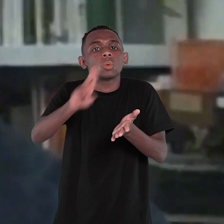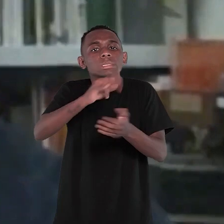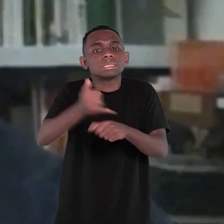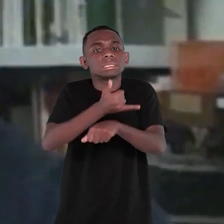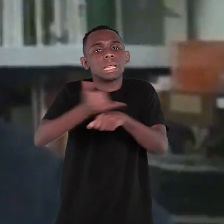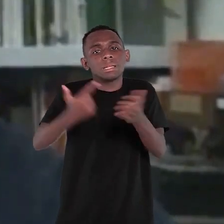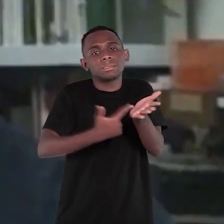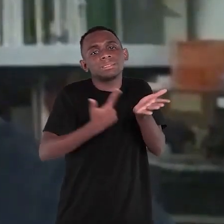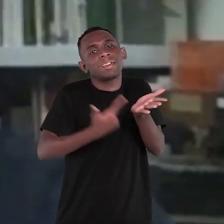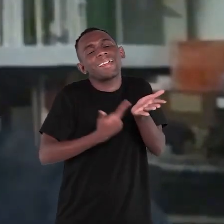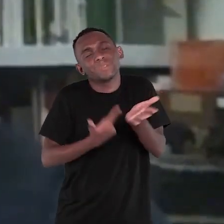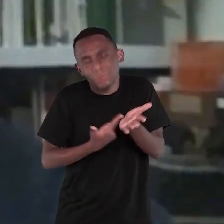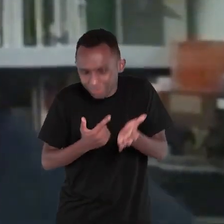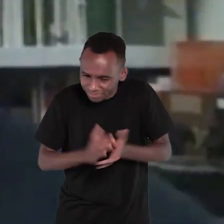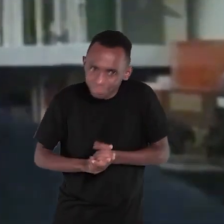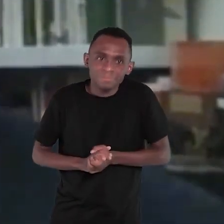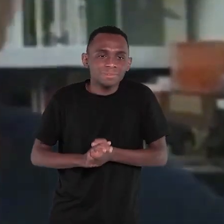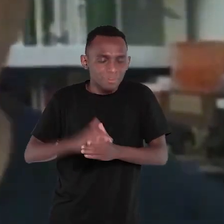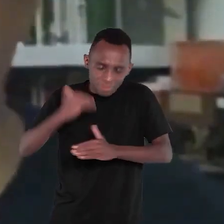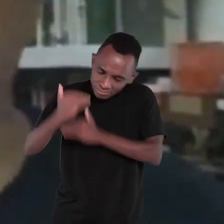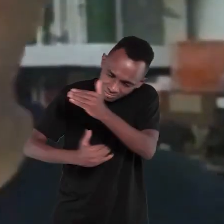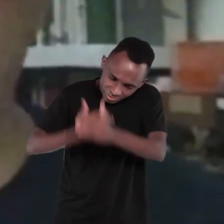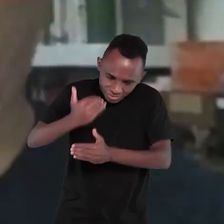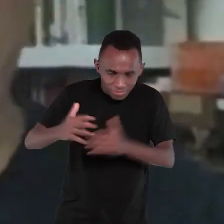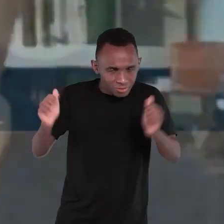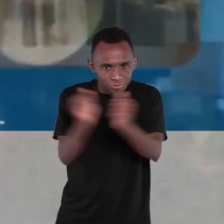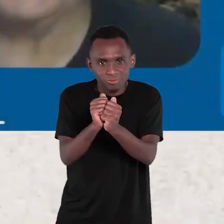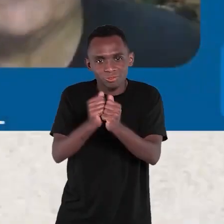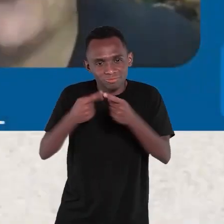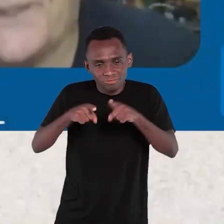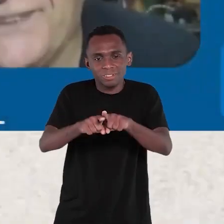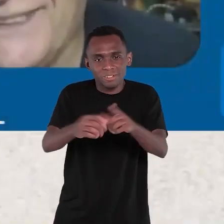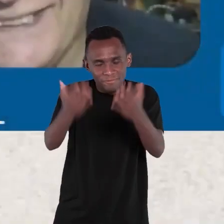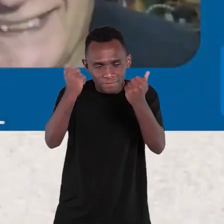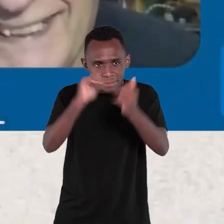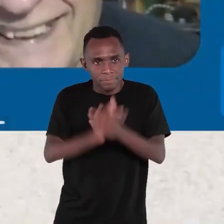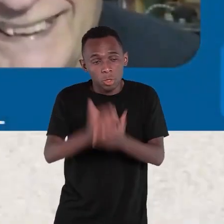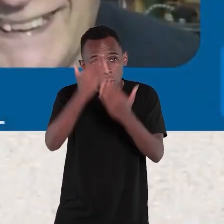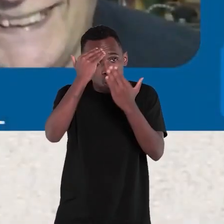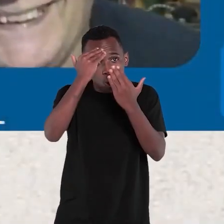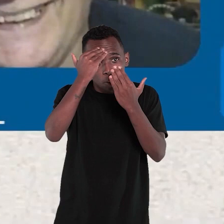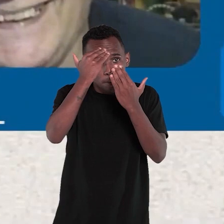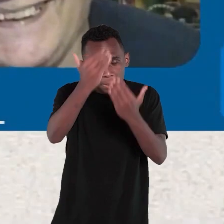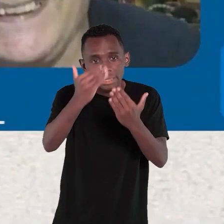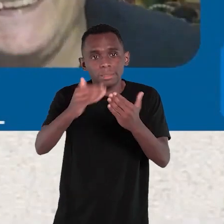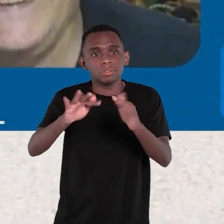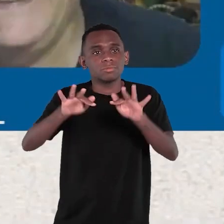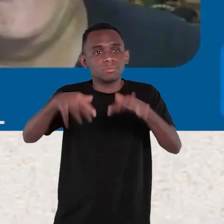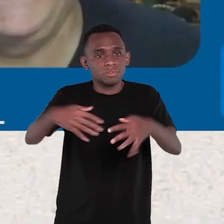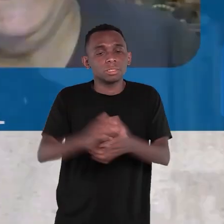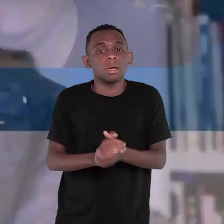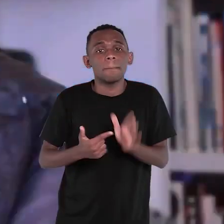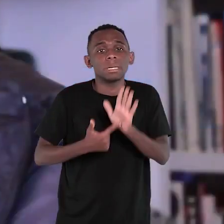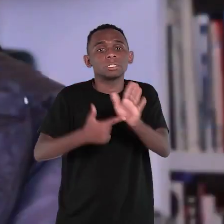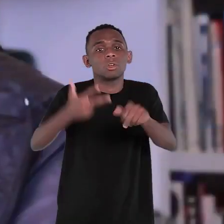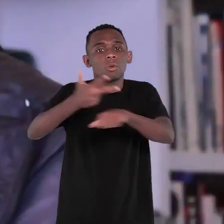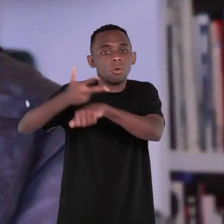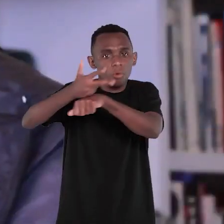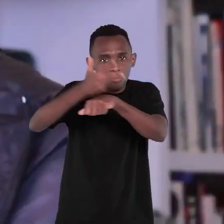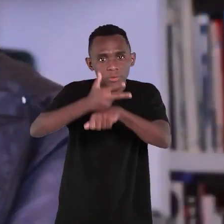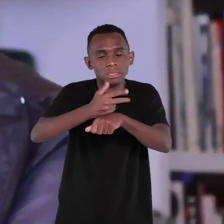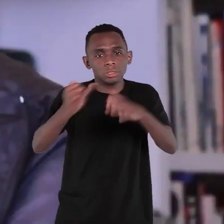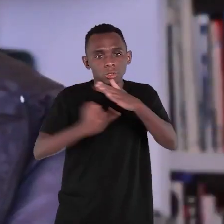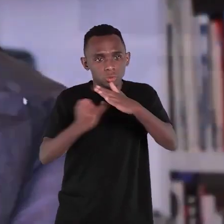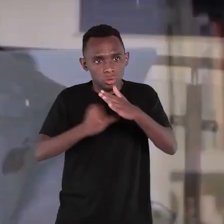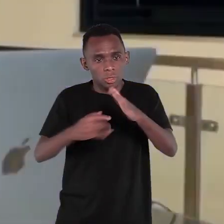na literatura, né? Então vamos em frente todos juntos. Muitíssimo obrigado. Vamos encerrar com a